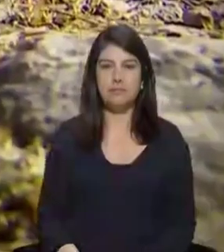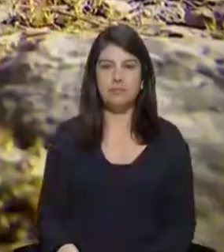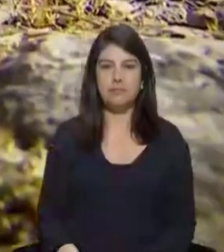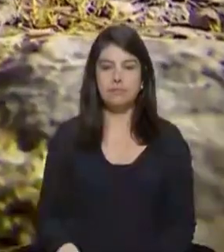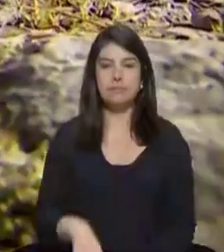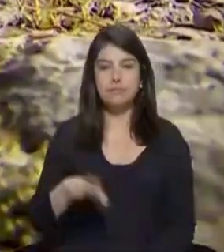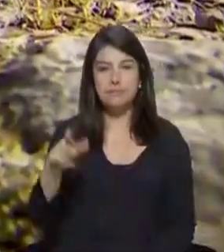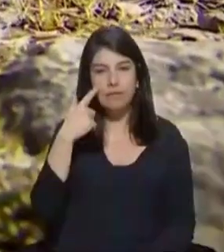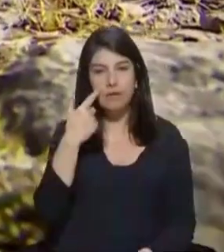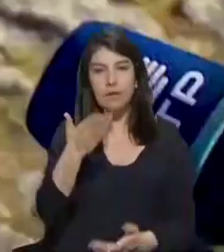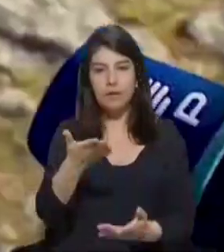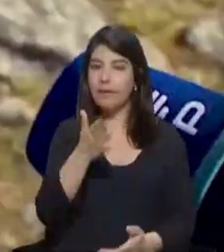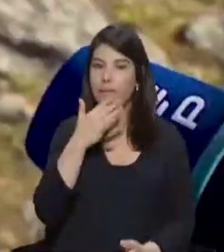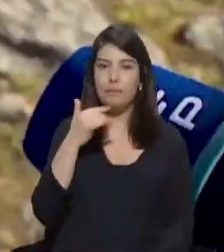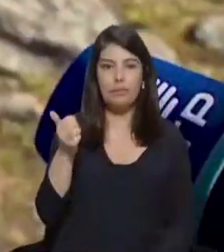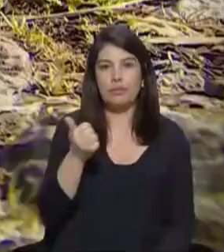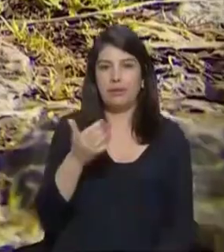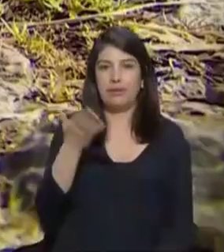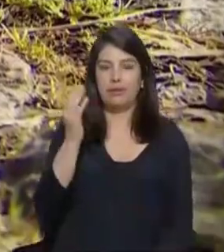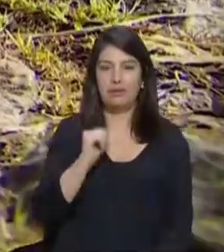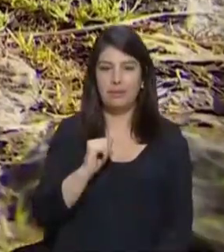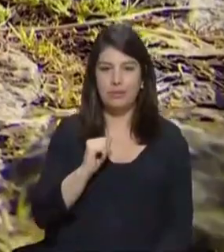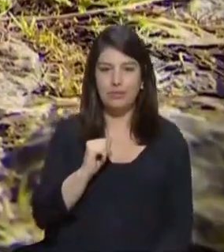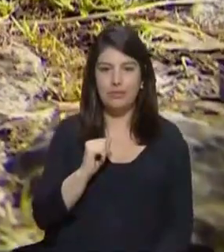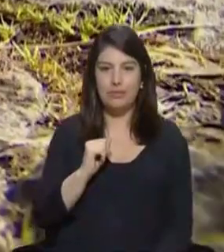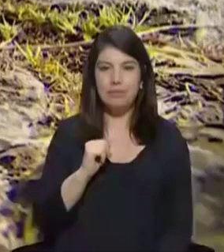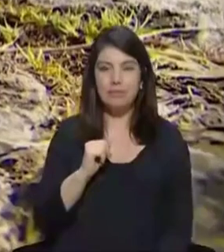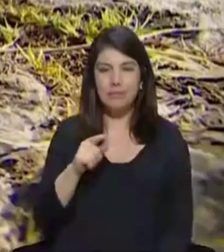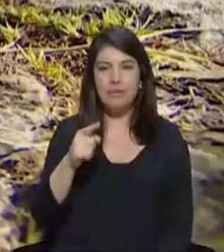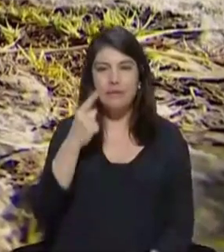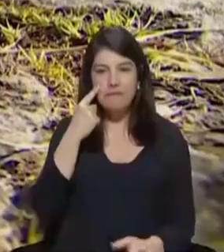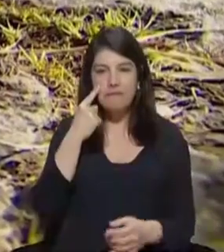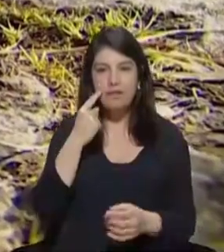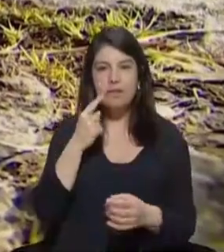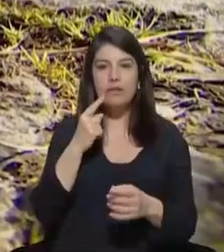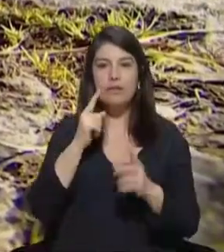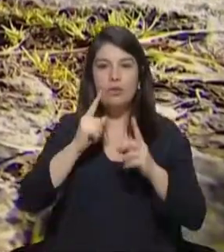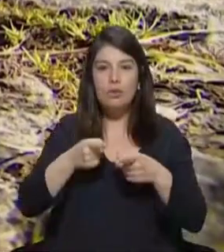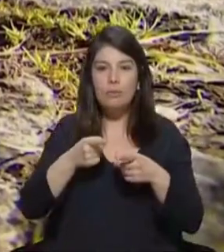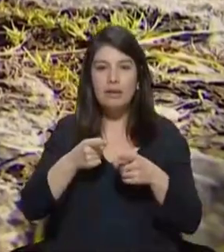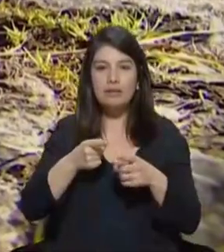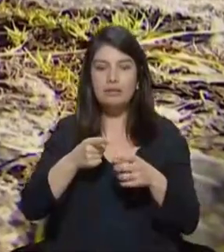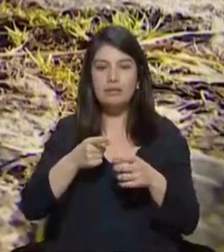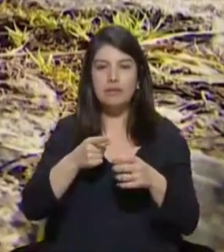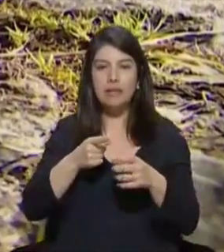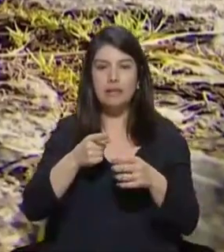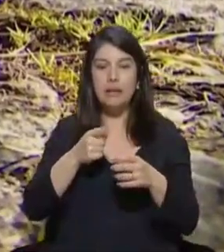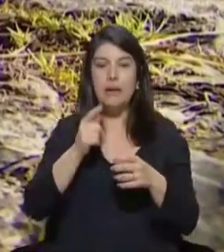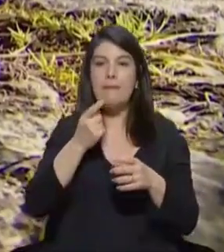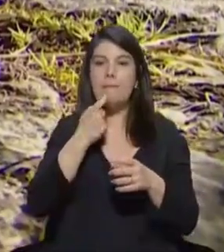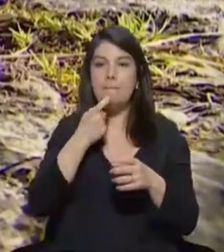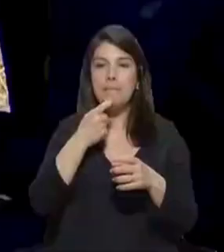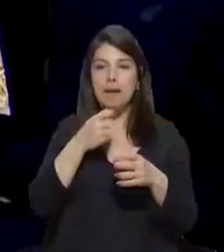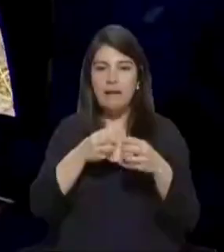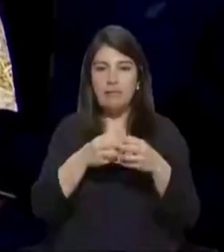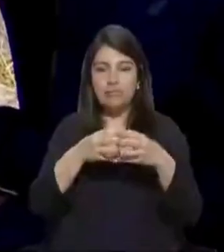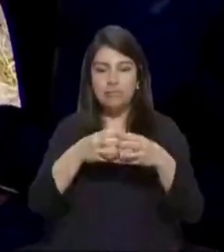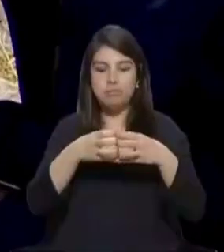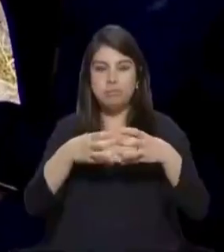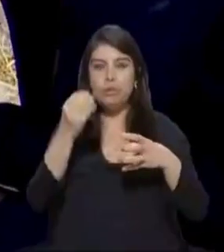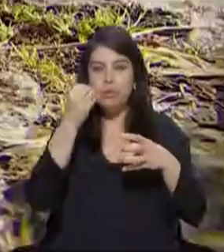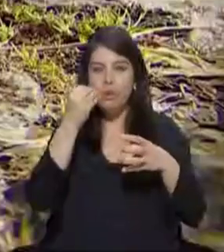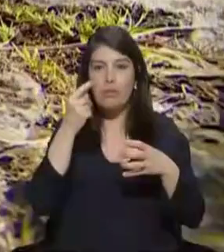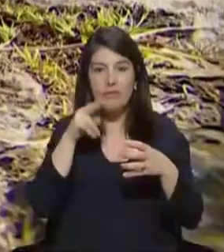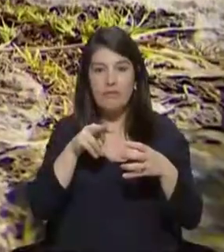Olha para isto, como isto é bonito. Olha o começo dela, como é que a pedra começou-se a gerar. Aqui está tudo. Olha aqui o